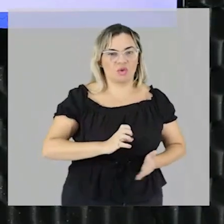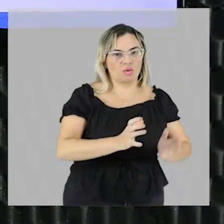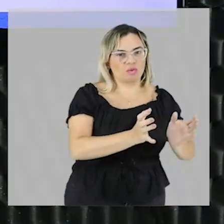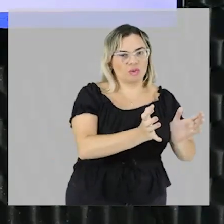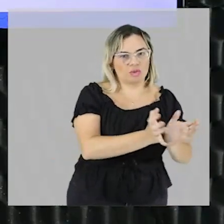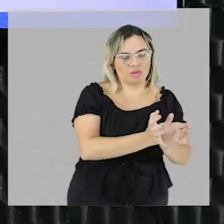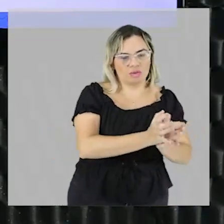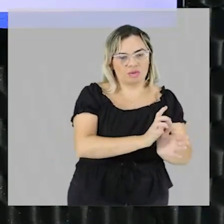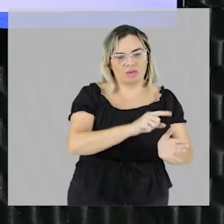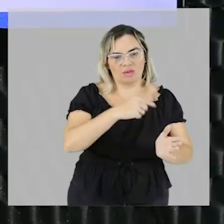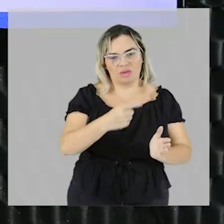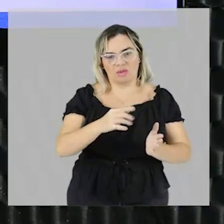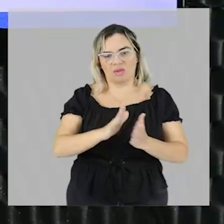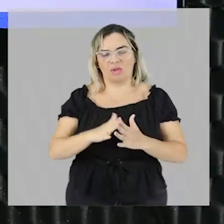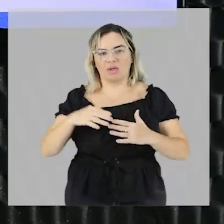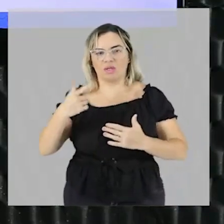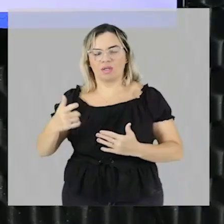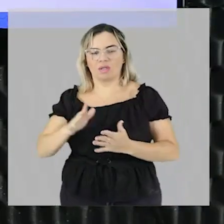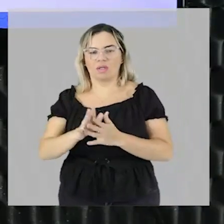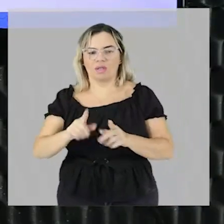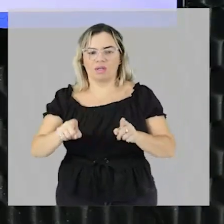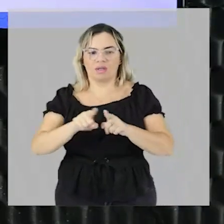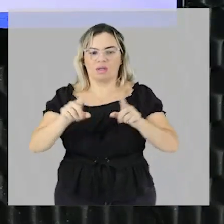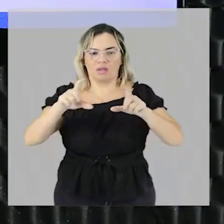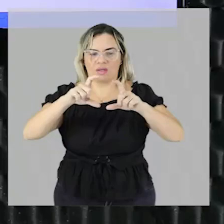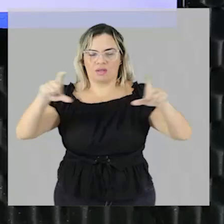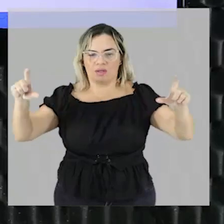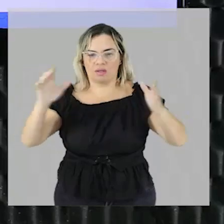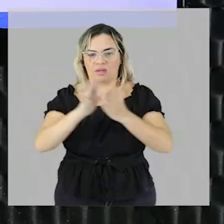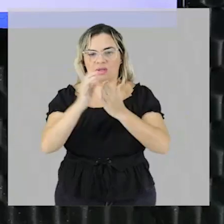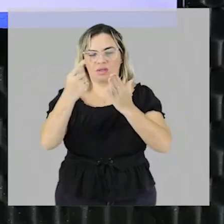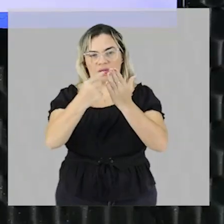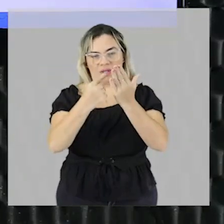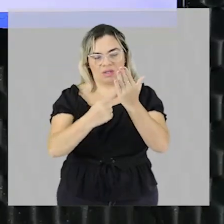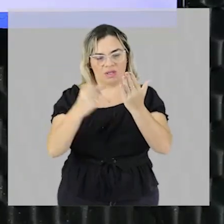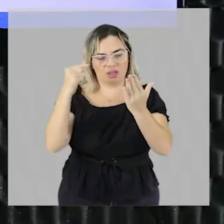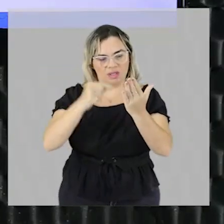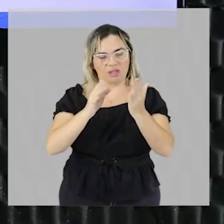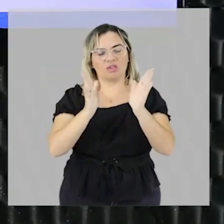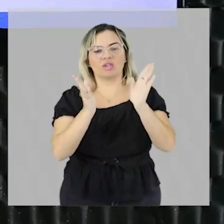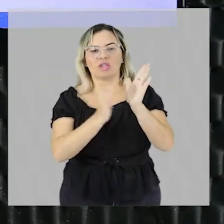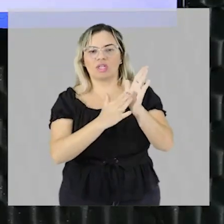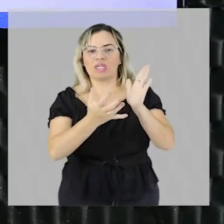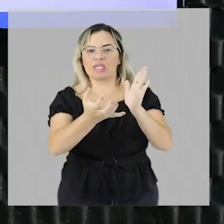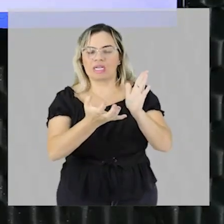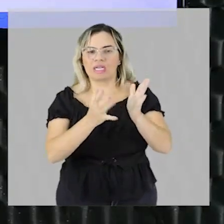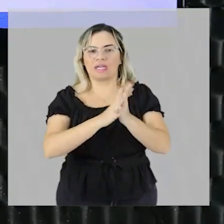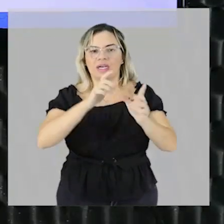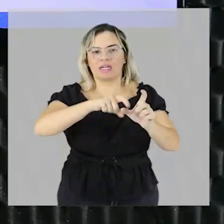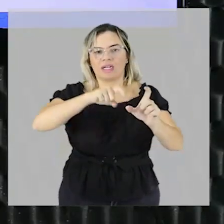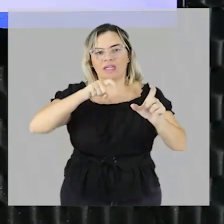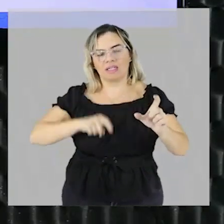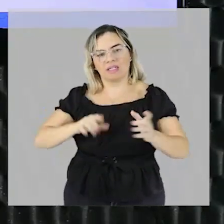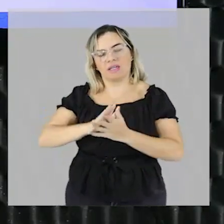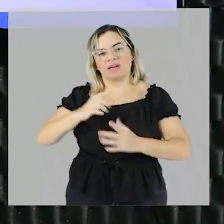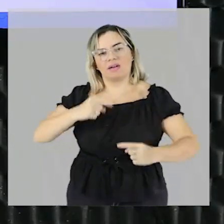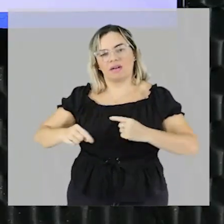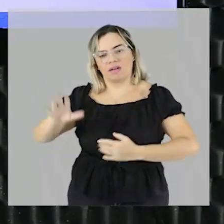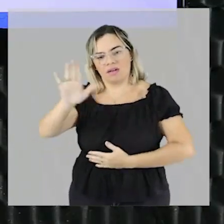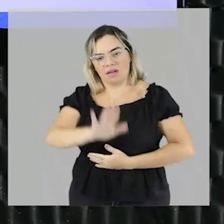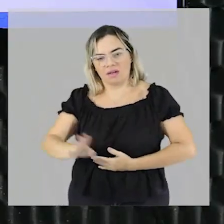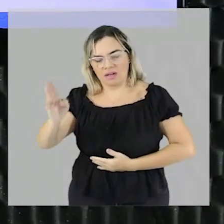do projeto, como o fragmento coloca, além do projeto da independência política, ele nos traz um